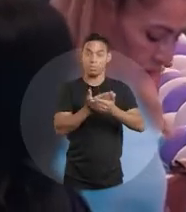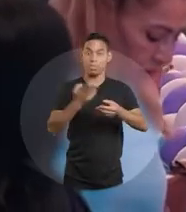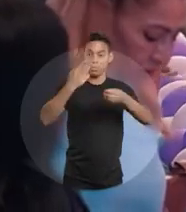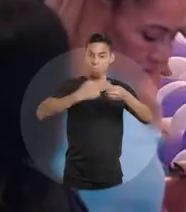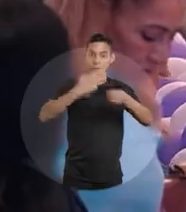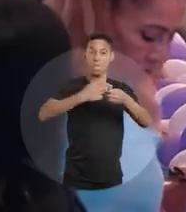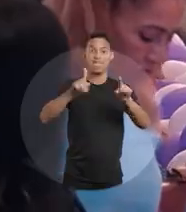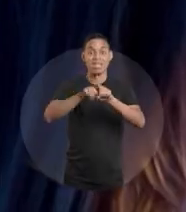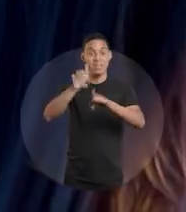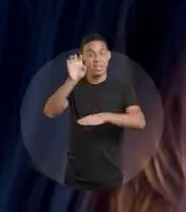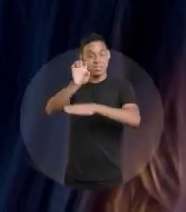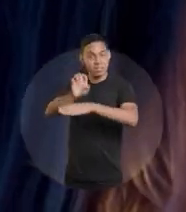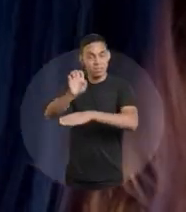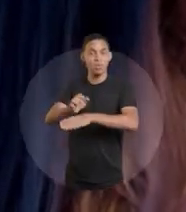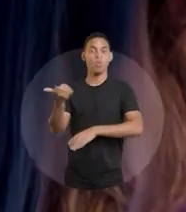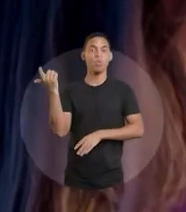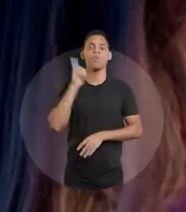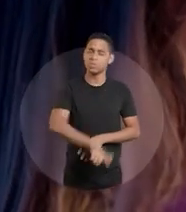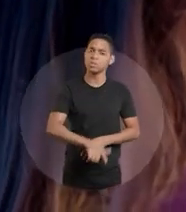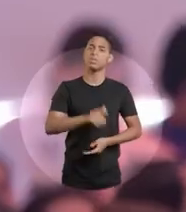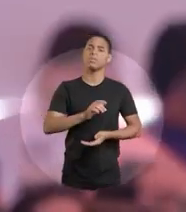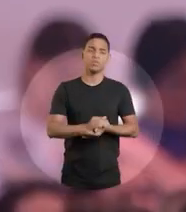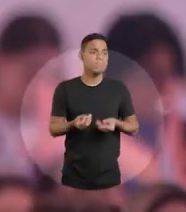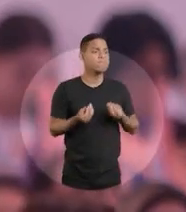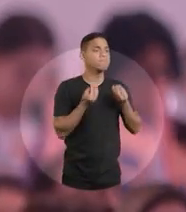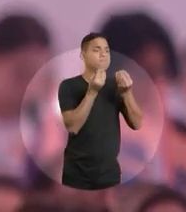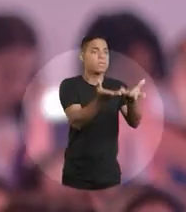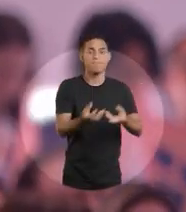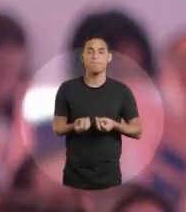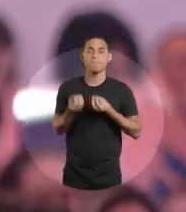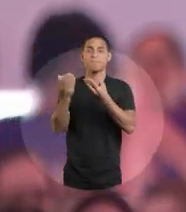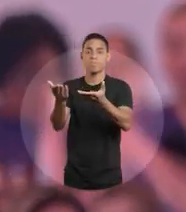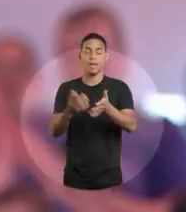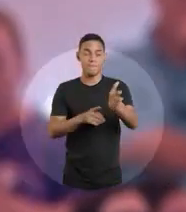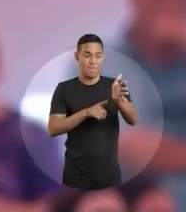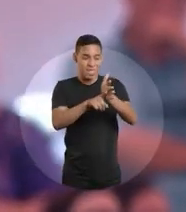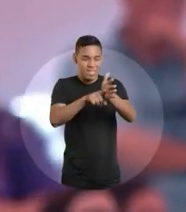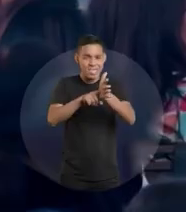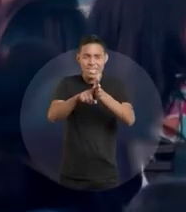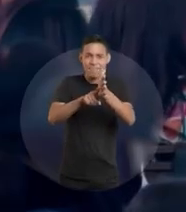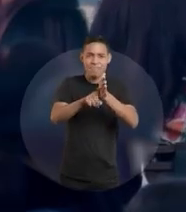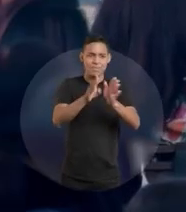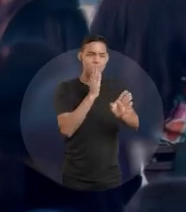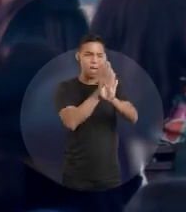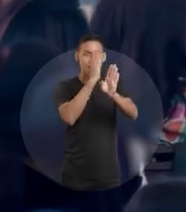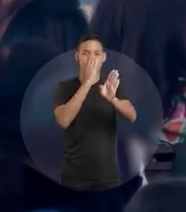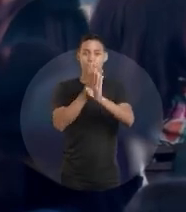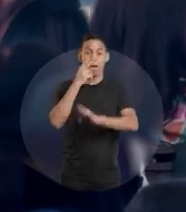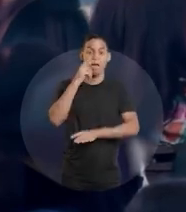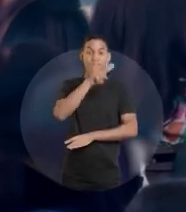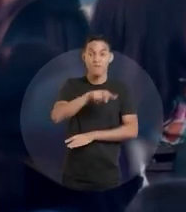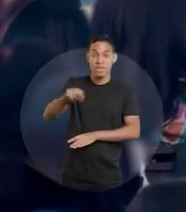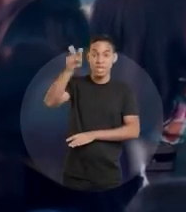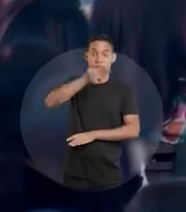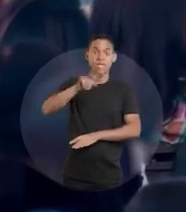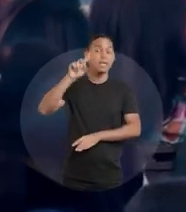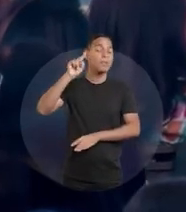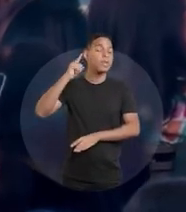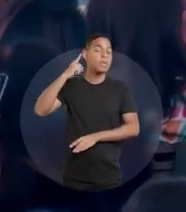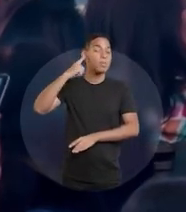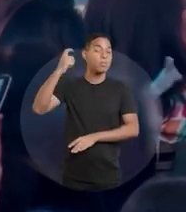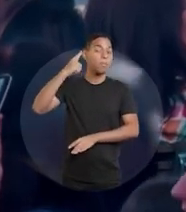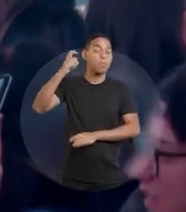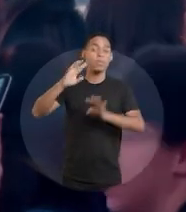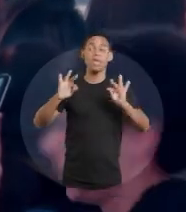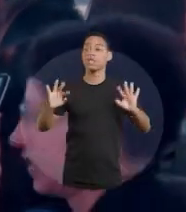para alunos da rede estadual. Nós fizemos exames de vista e exames